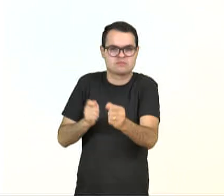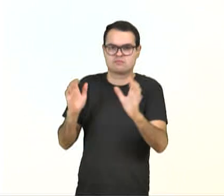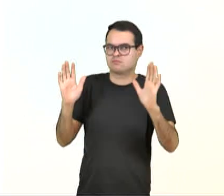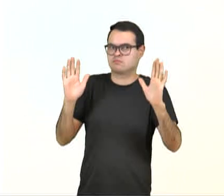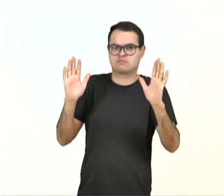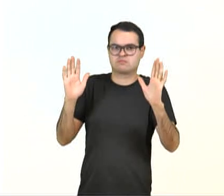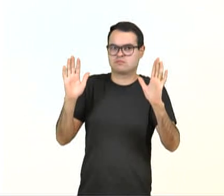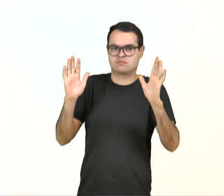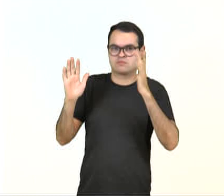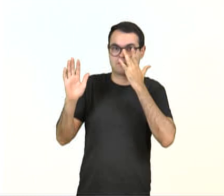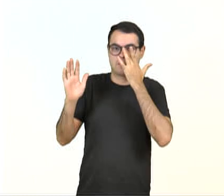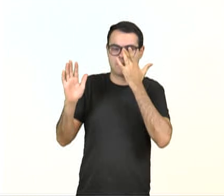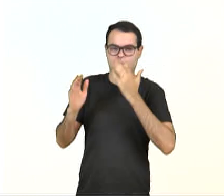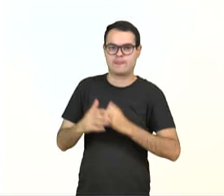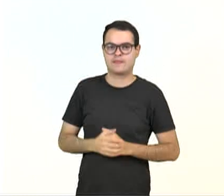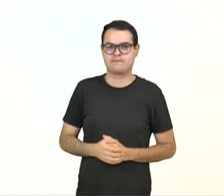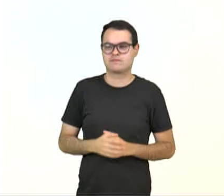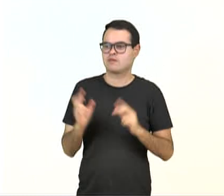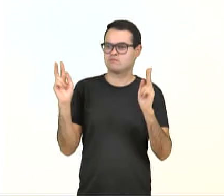nada.